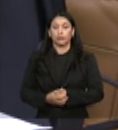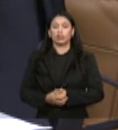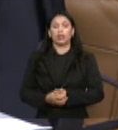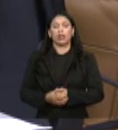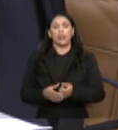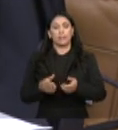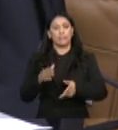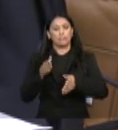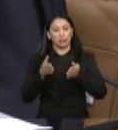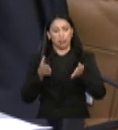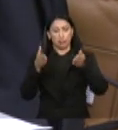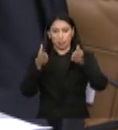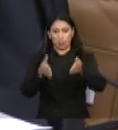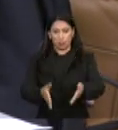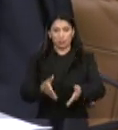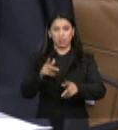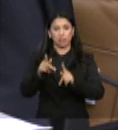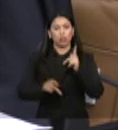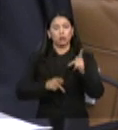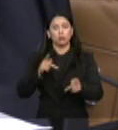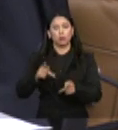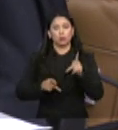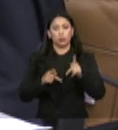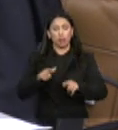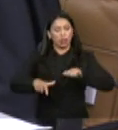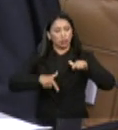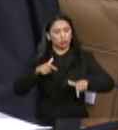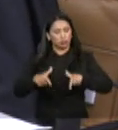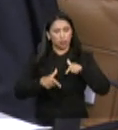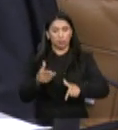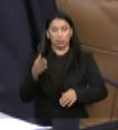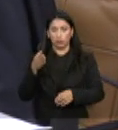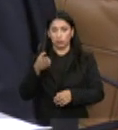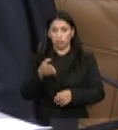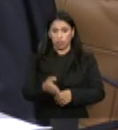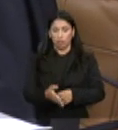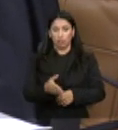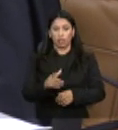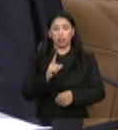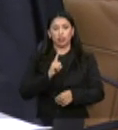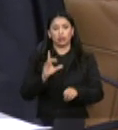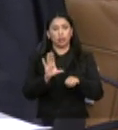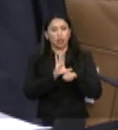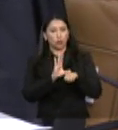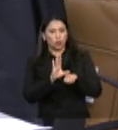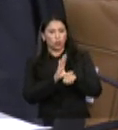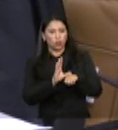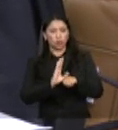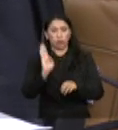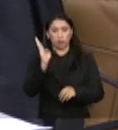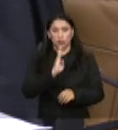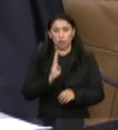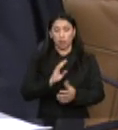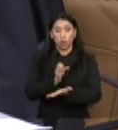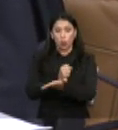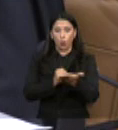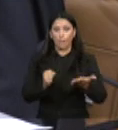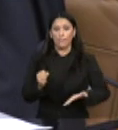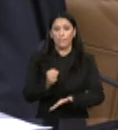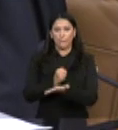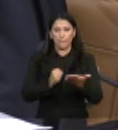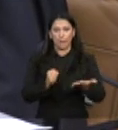via representação ou atuação direta de outra parte a Constituição Brasileira como base